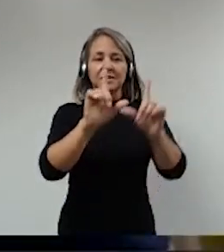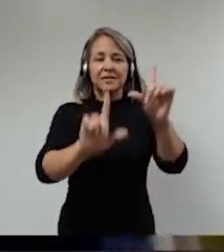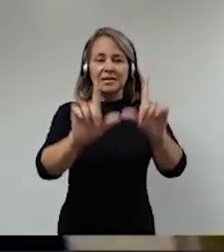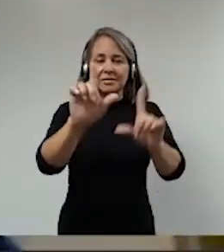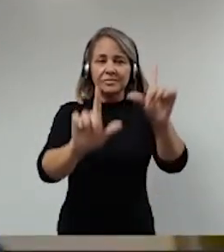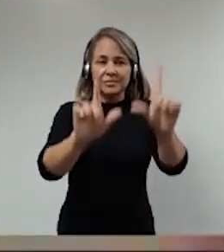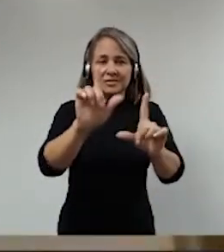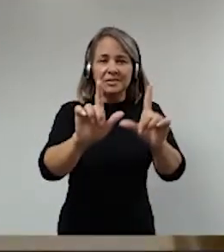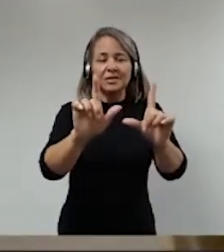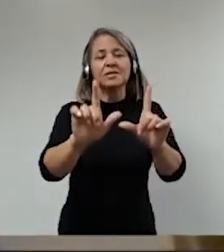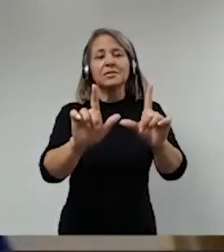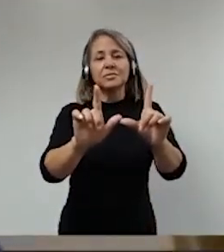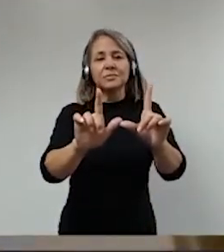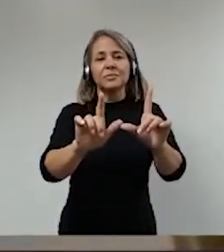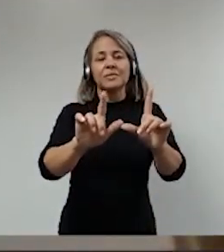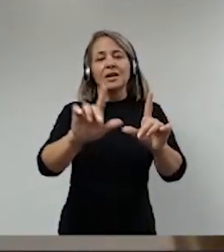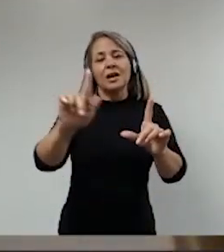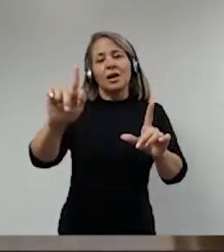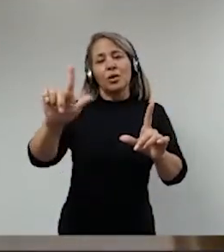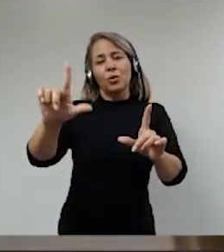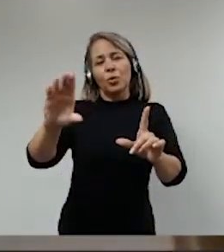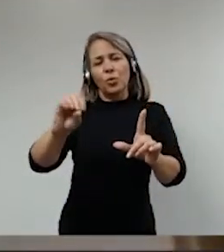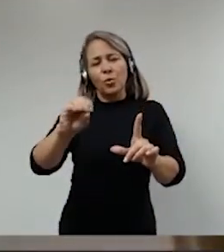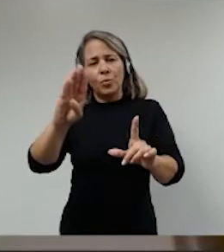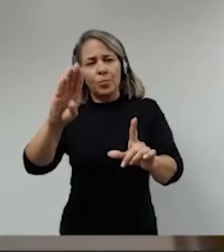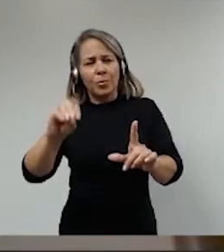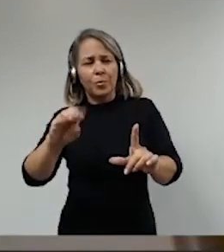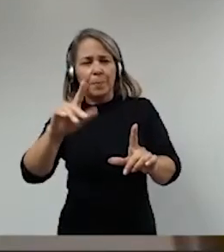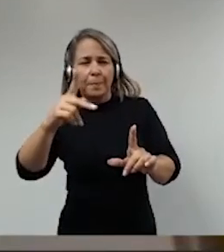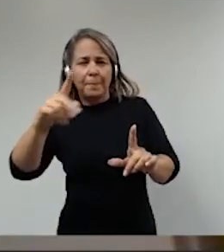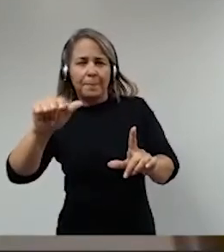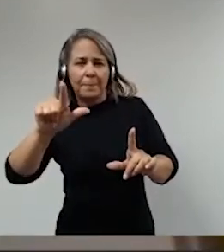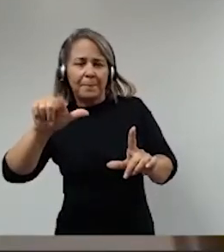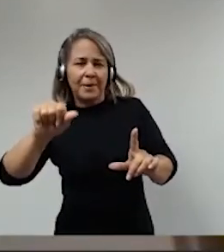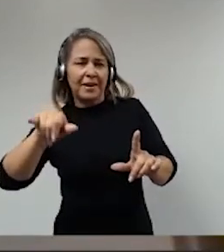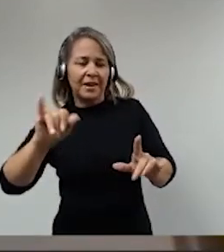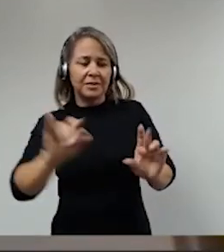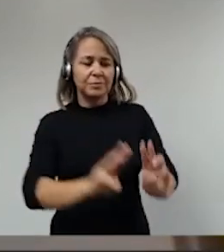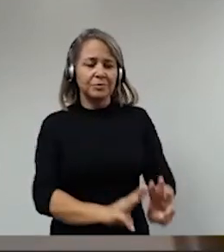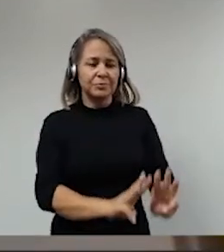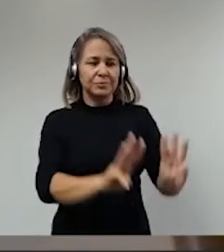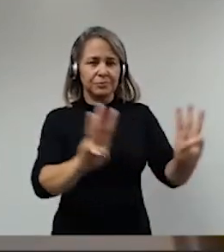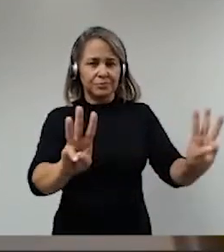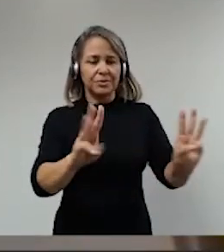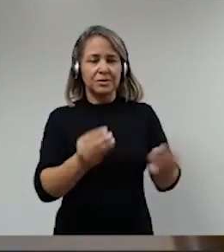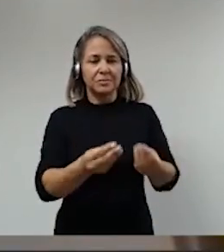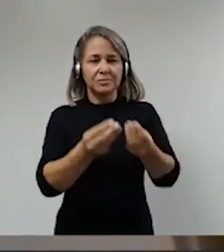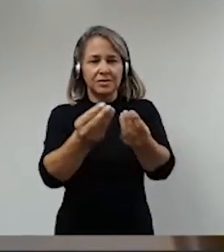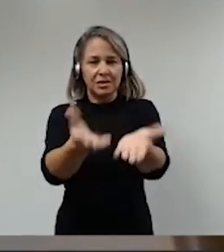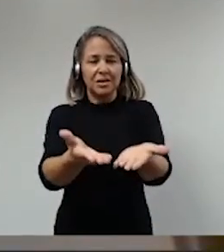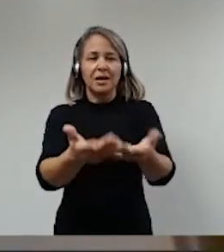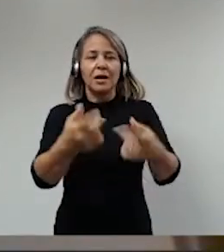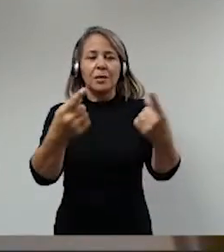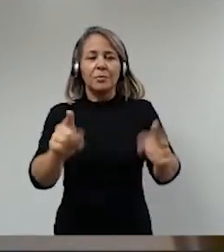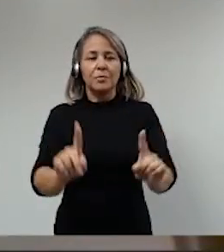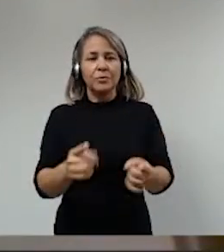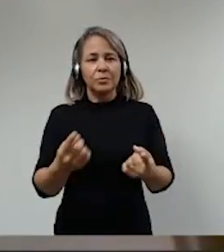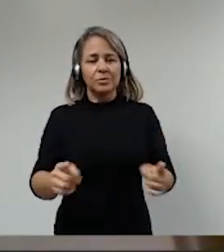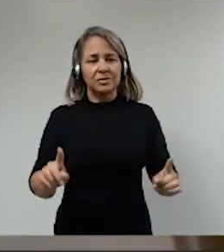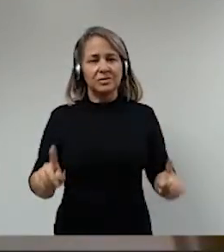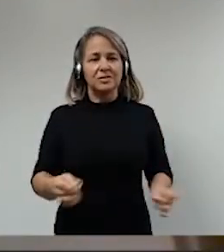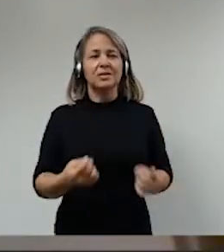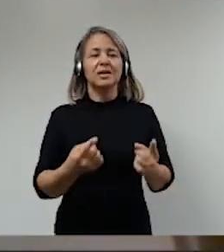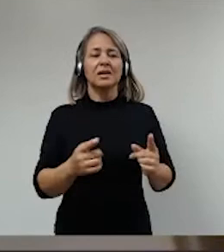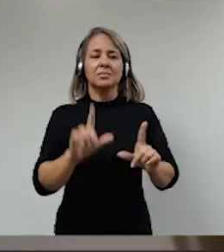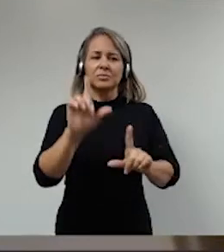essas própria Globoplay, esses serviços digitais que entregam conteúdo, Os de música são over the